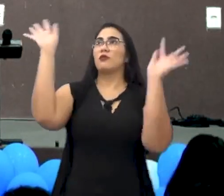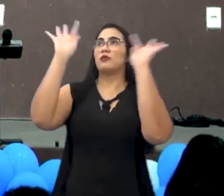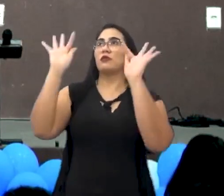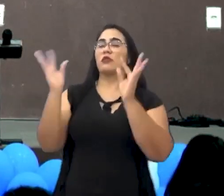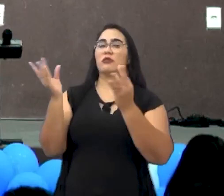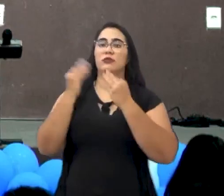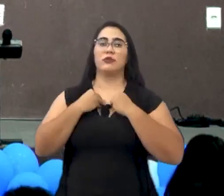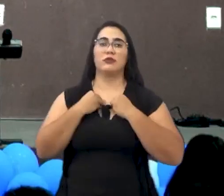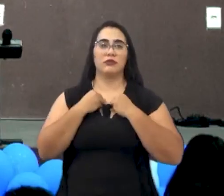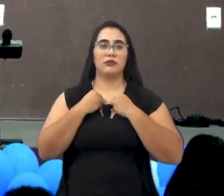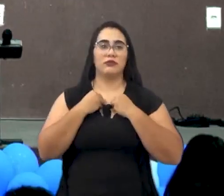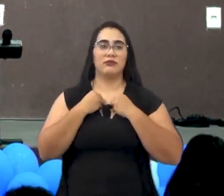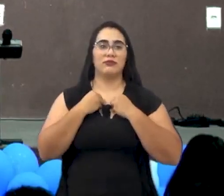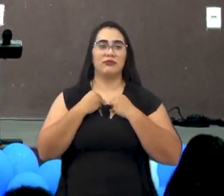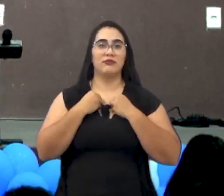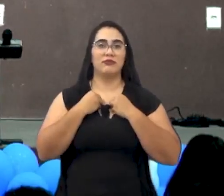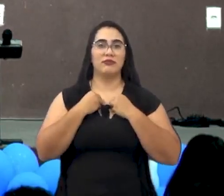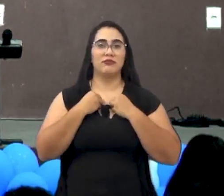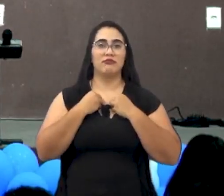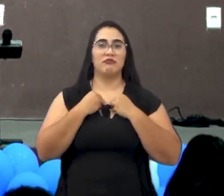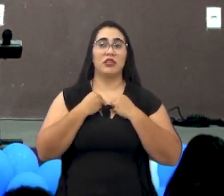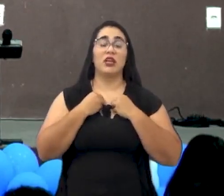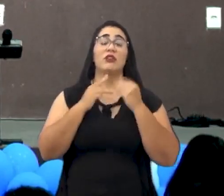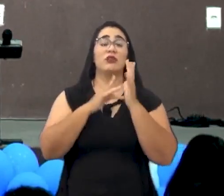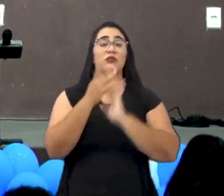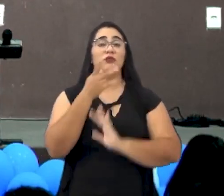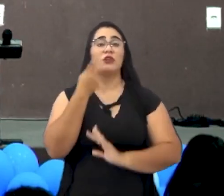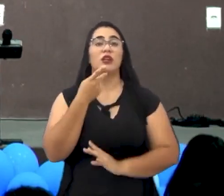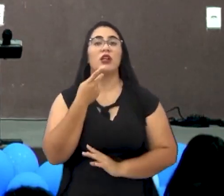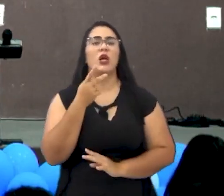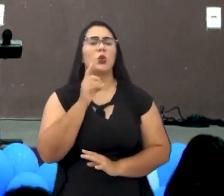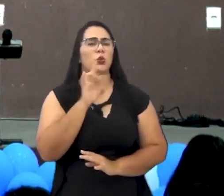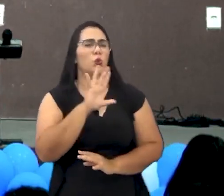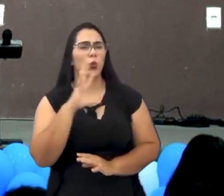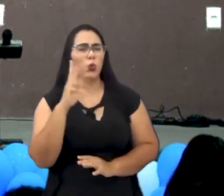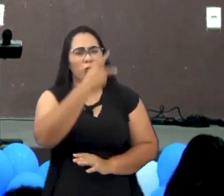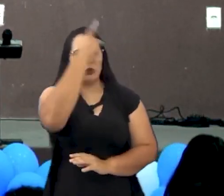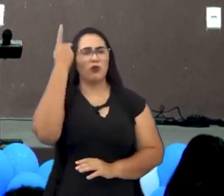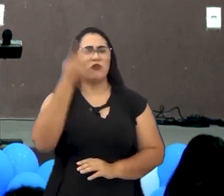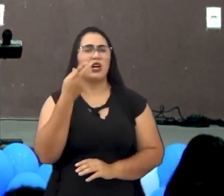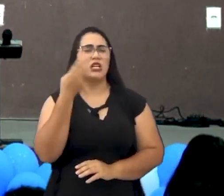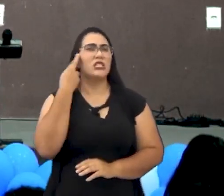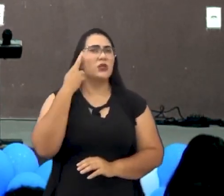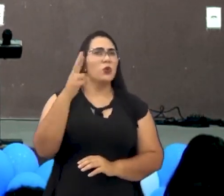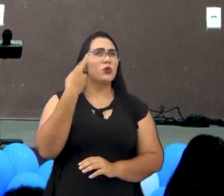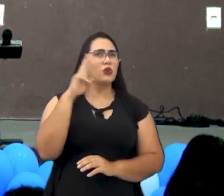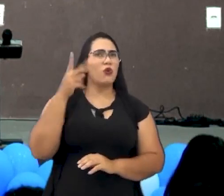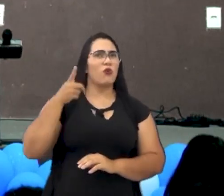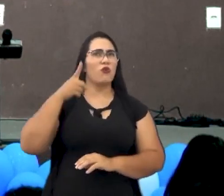Por isso que nem todo que me diz Senhor, Senhor entrará no reino dos céus, porque é muito fácil dizer. O difícil é ser.